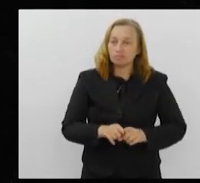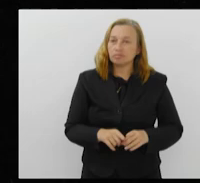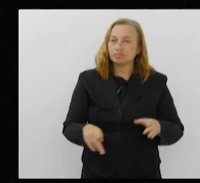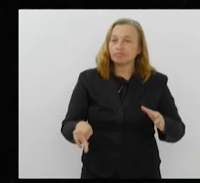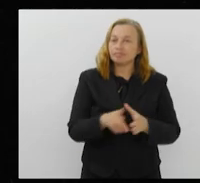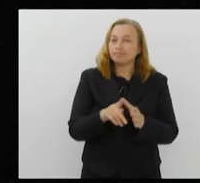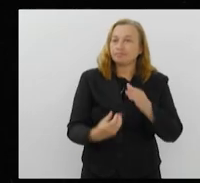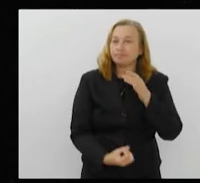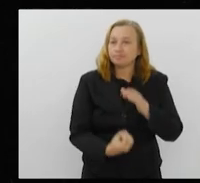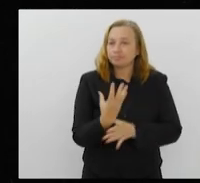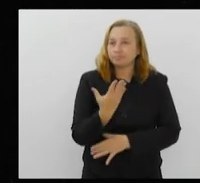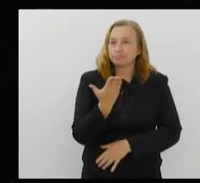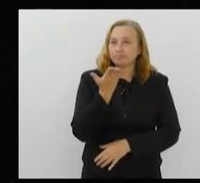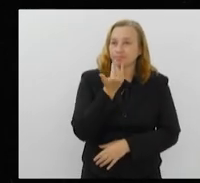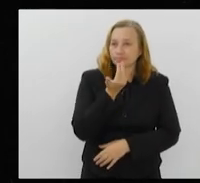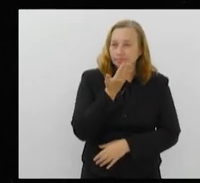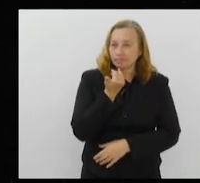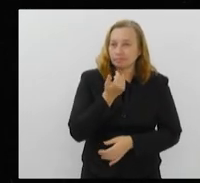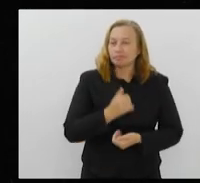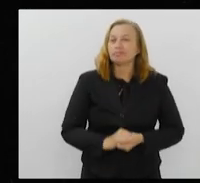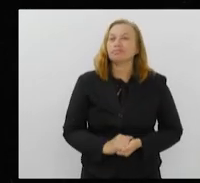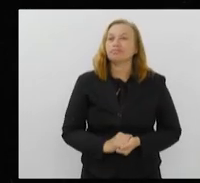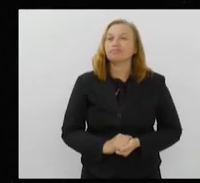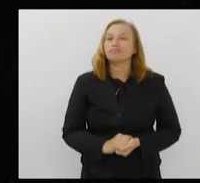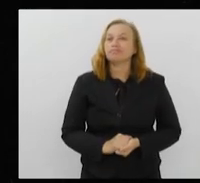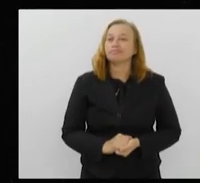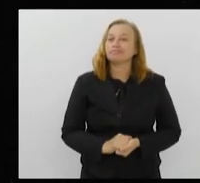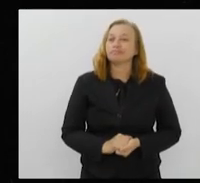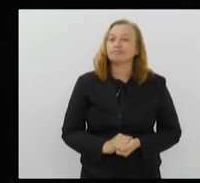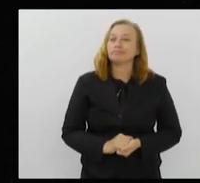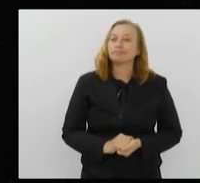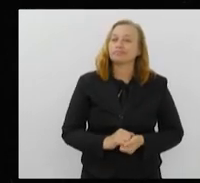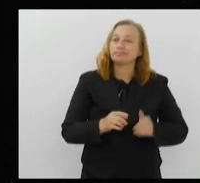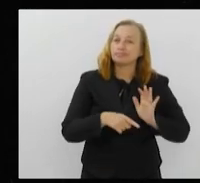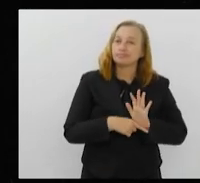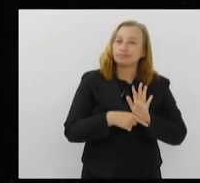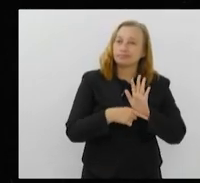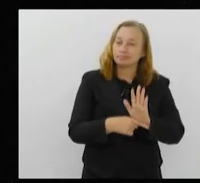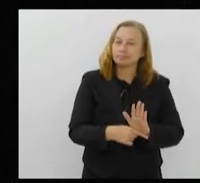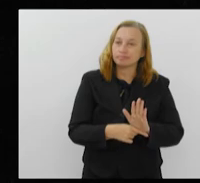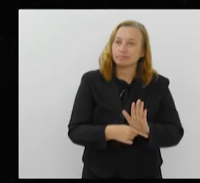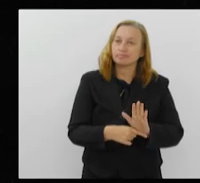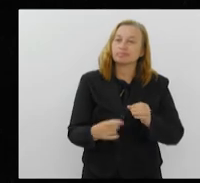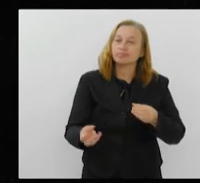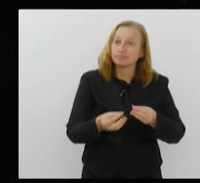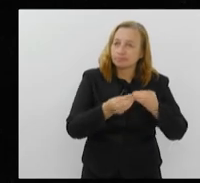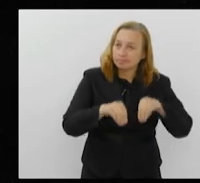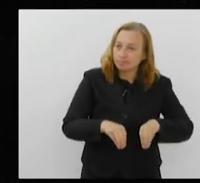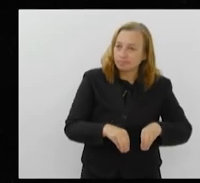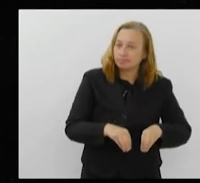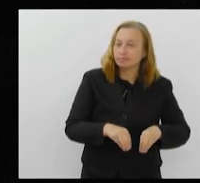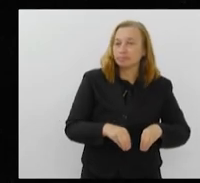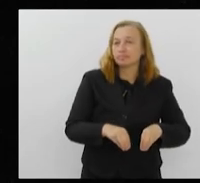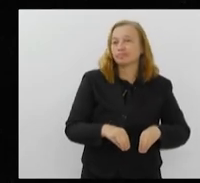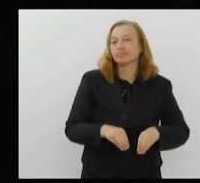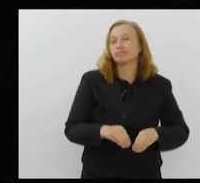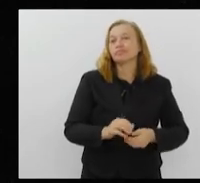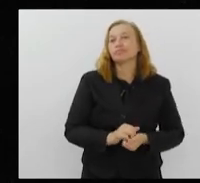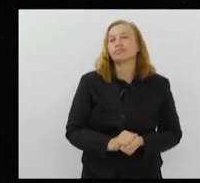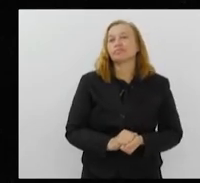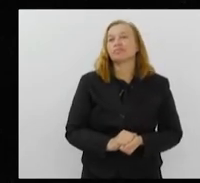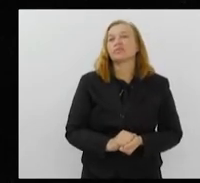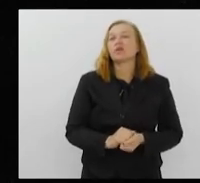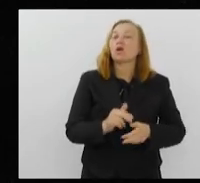produção de alimentos, e de recuperação da degradação ambiental causada pelo